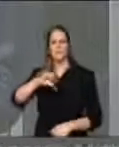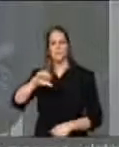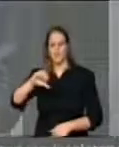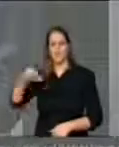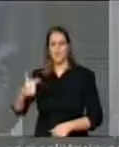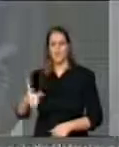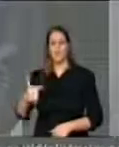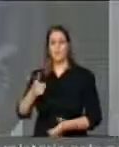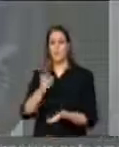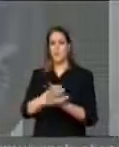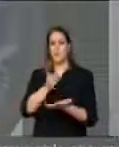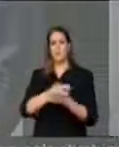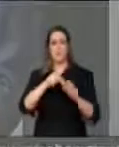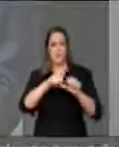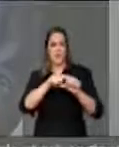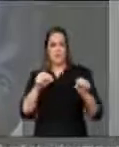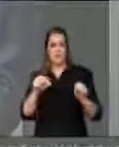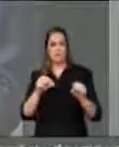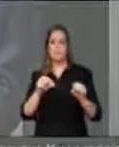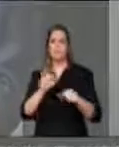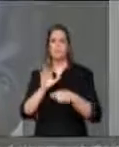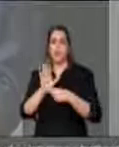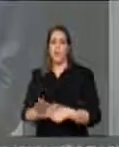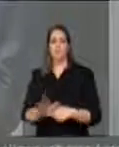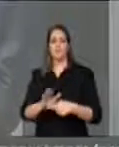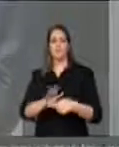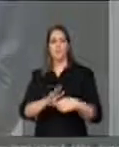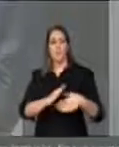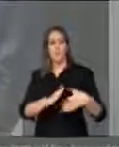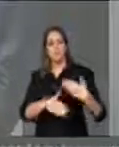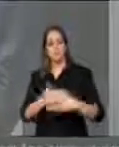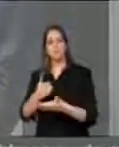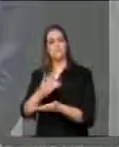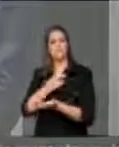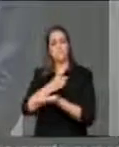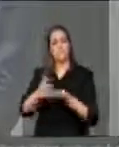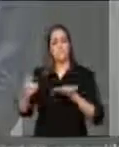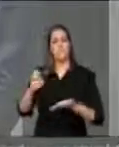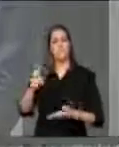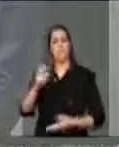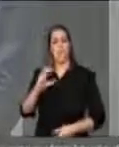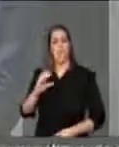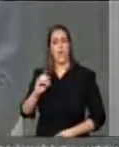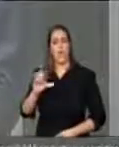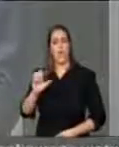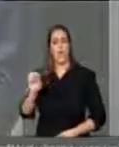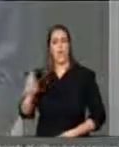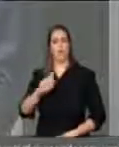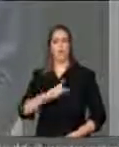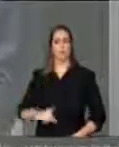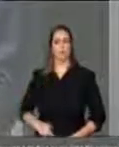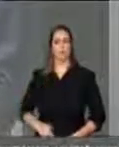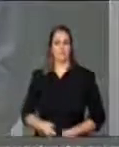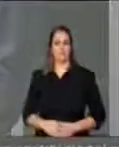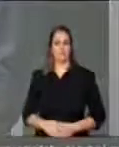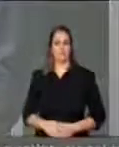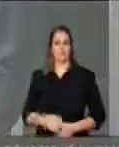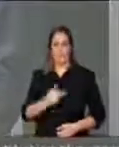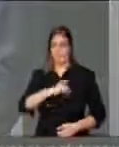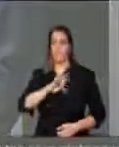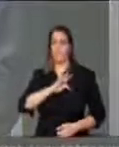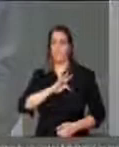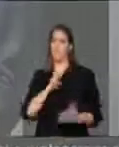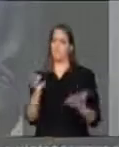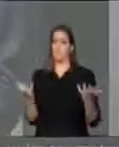artigo lastreou o processo de impeachment do ex-presidente Collor, quando o PT apoiava o impeachment